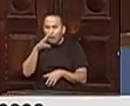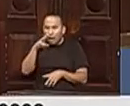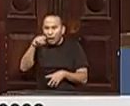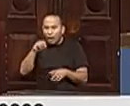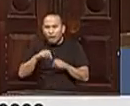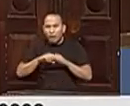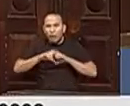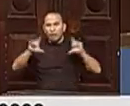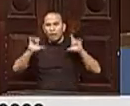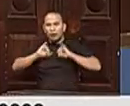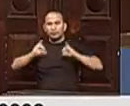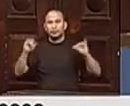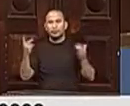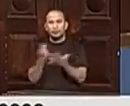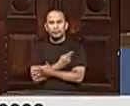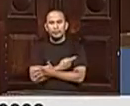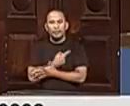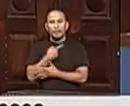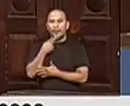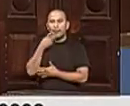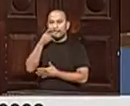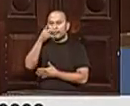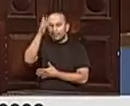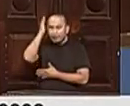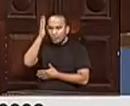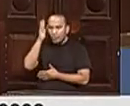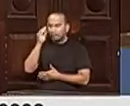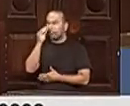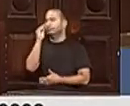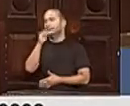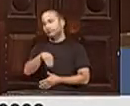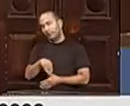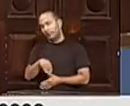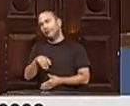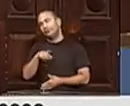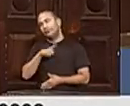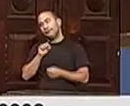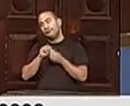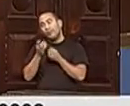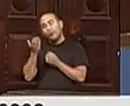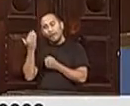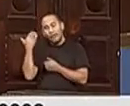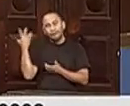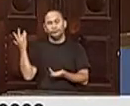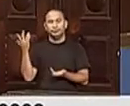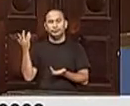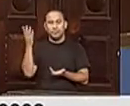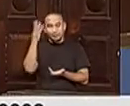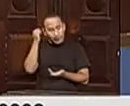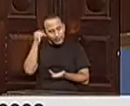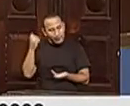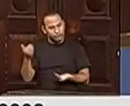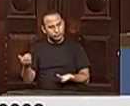Tribunal de Contas, as contas do Pezão foram rejeitadas, porque já deveriam ter sido há muito tempo. Sabemos disso.